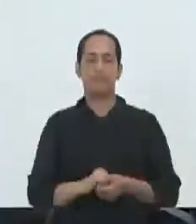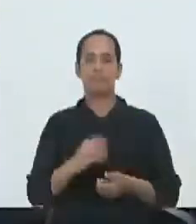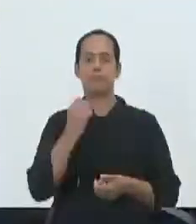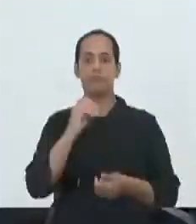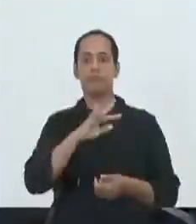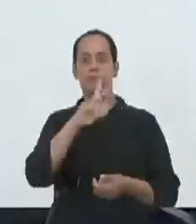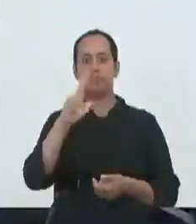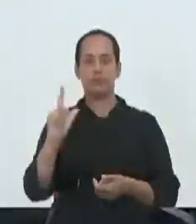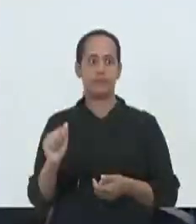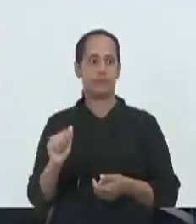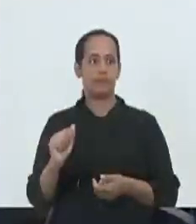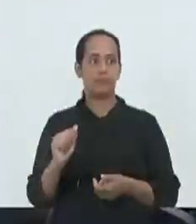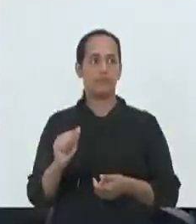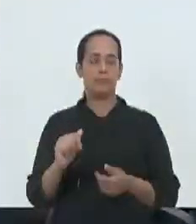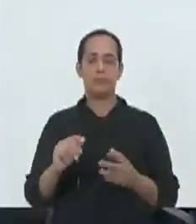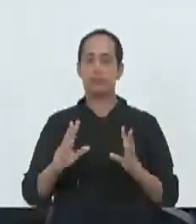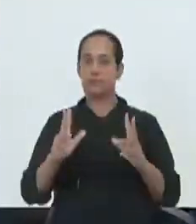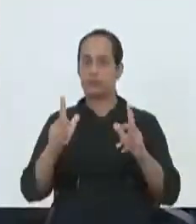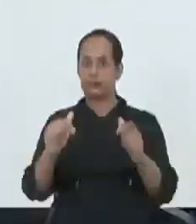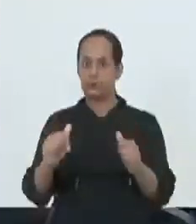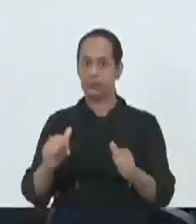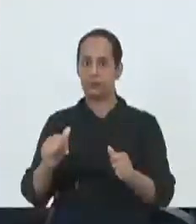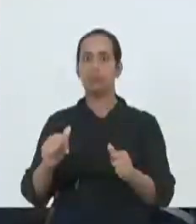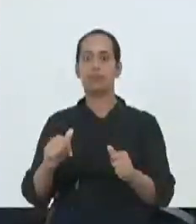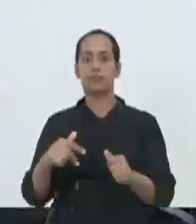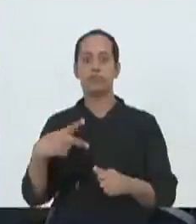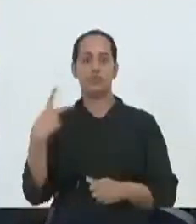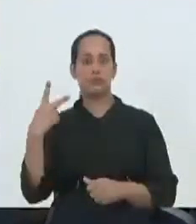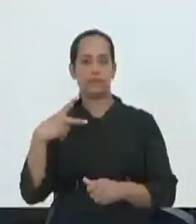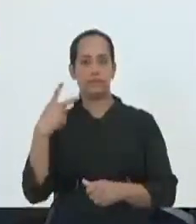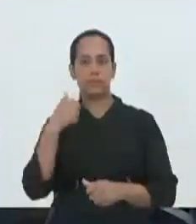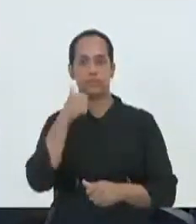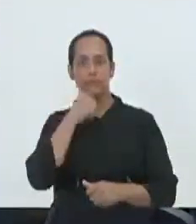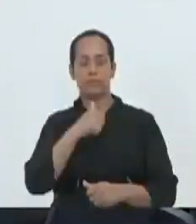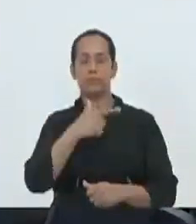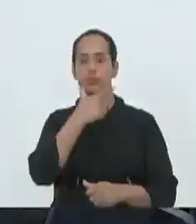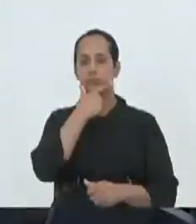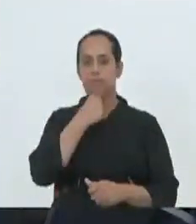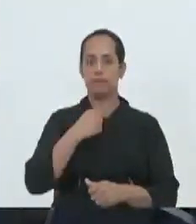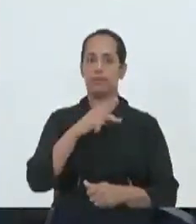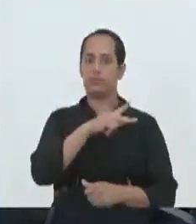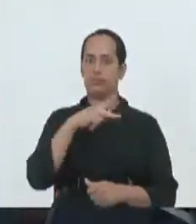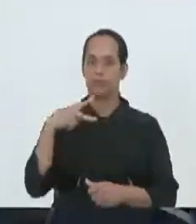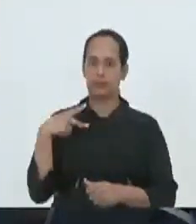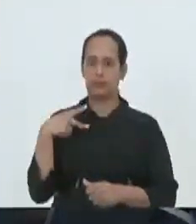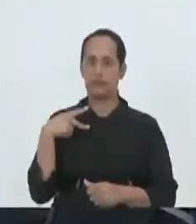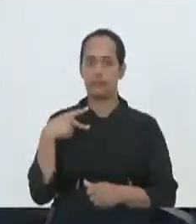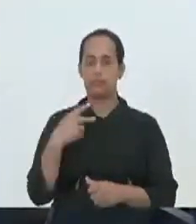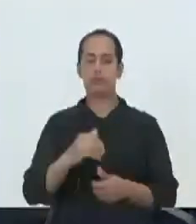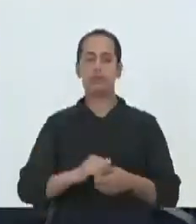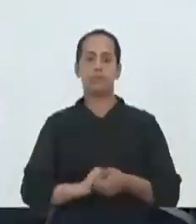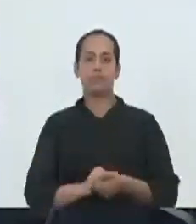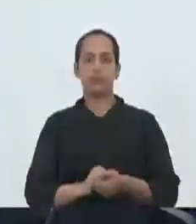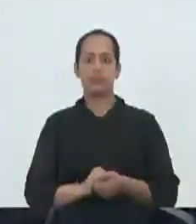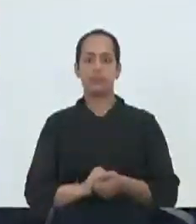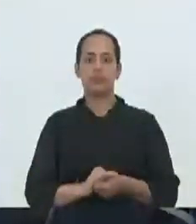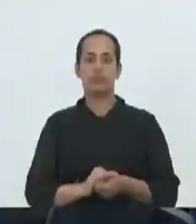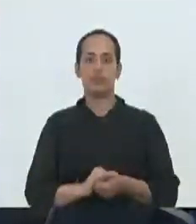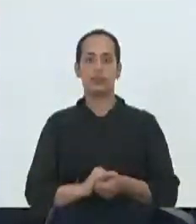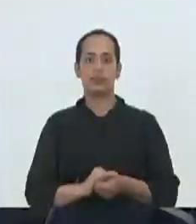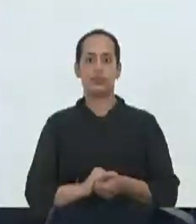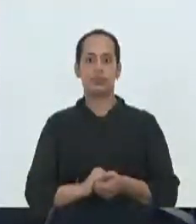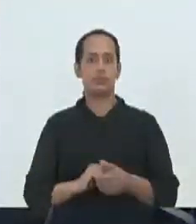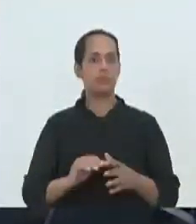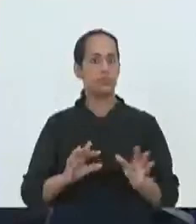presidente Bom dia senhoras vereadoras senhores vereadores e demais audiência que tá assistindo a nossa